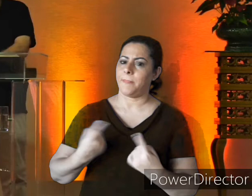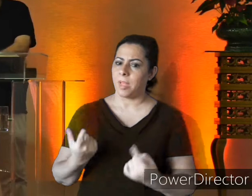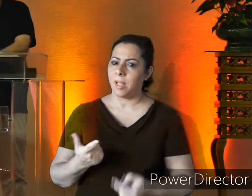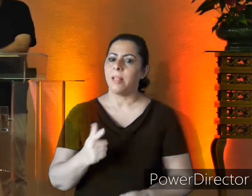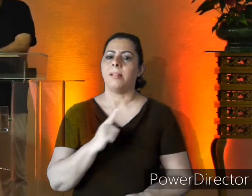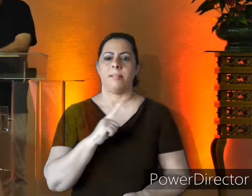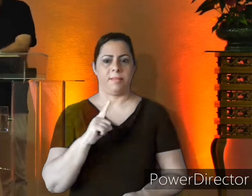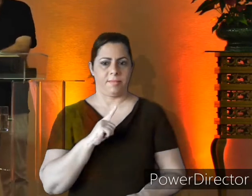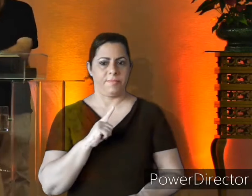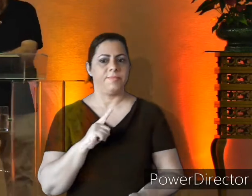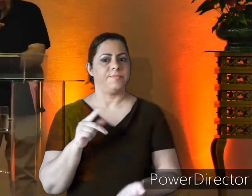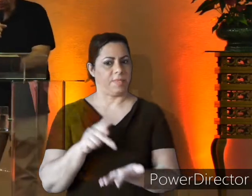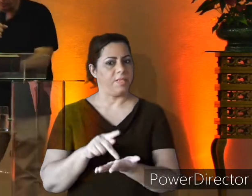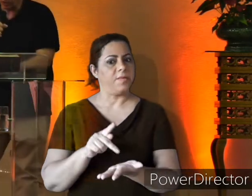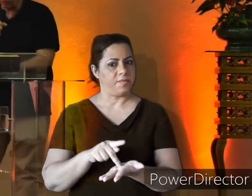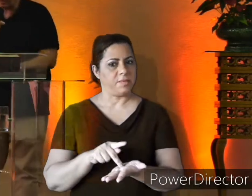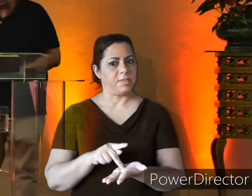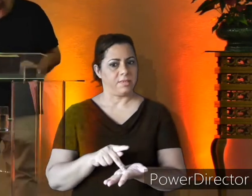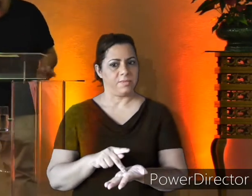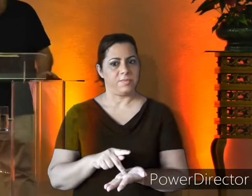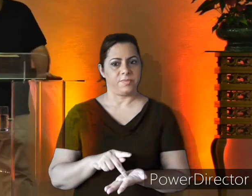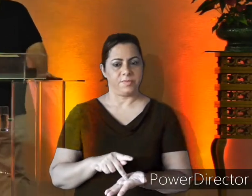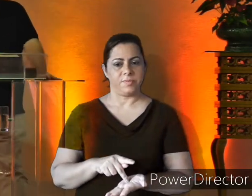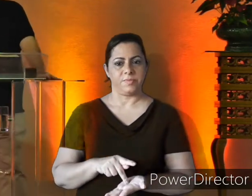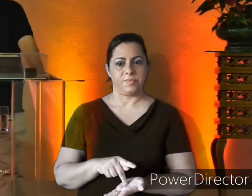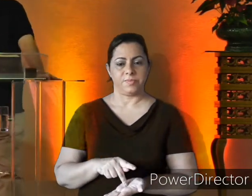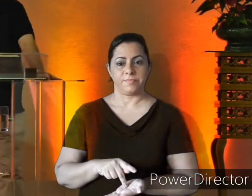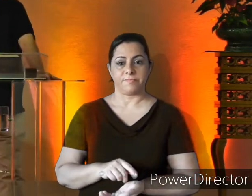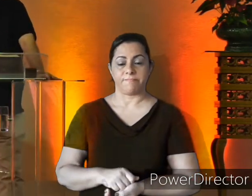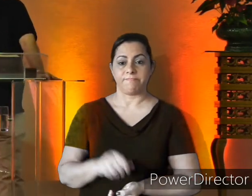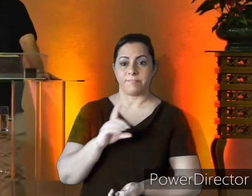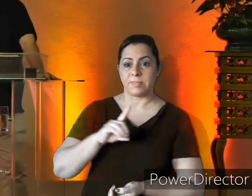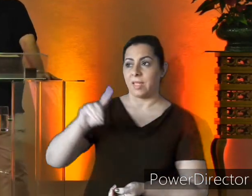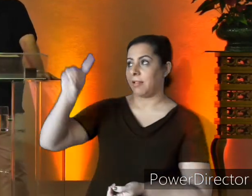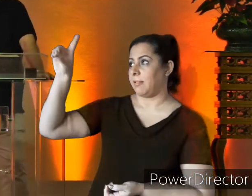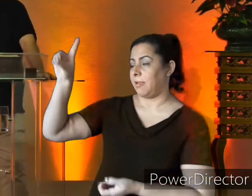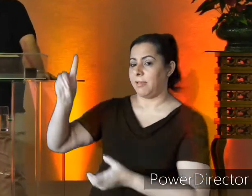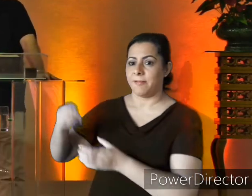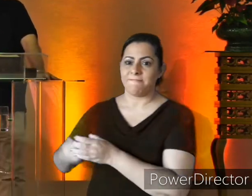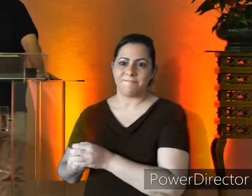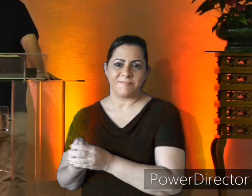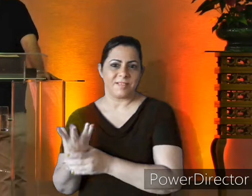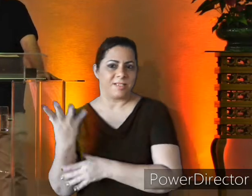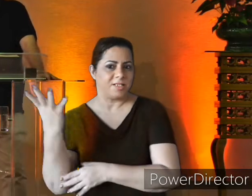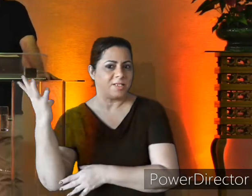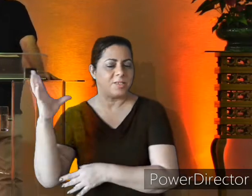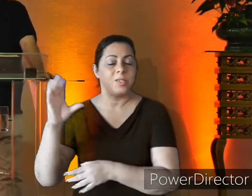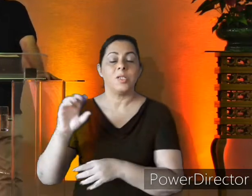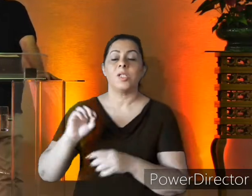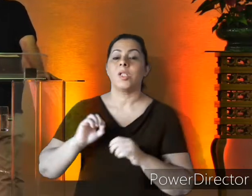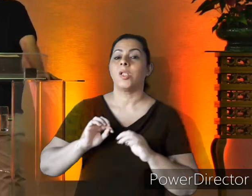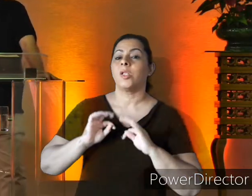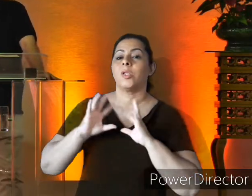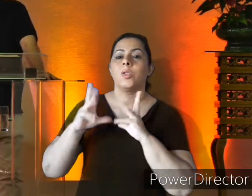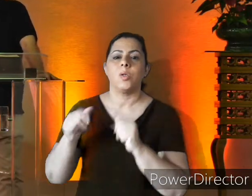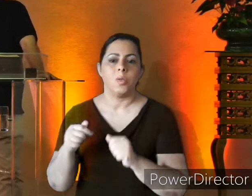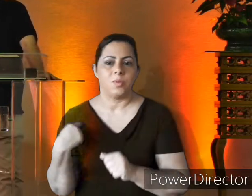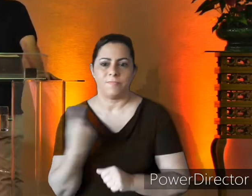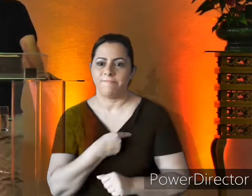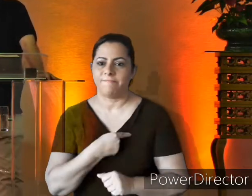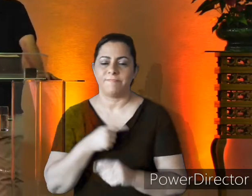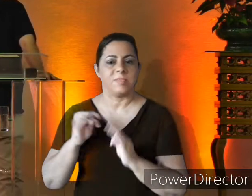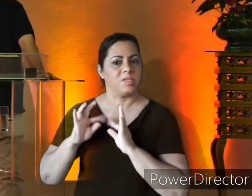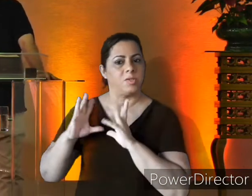por Deus. E justamente por causa disso, o inferno tem uma raiva, uma fúria tremenda contra o